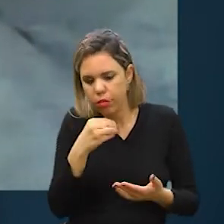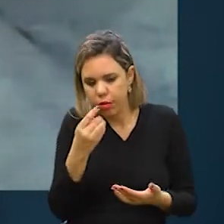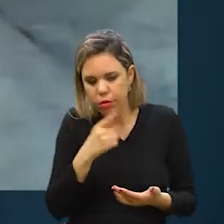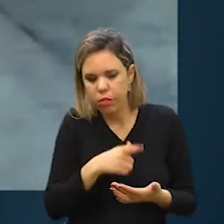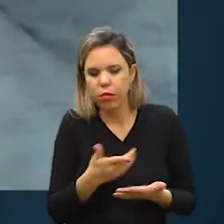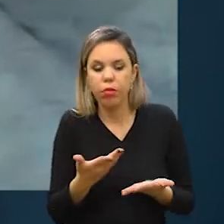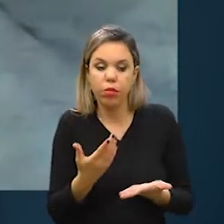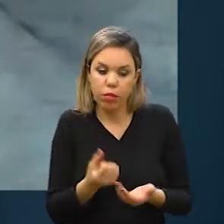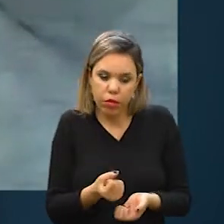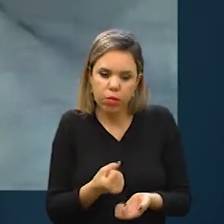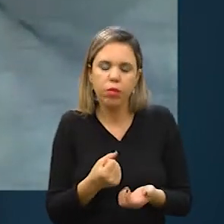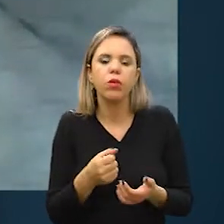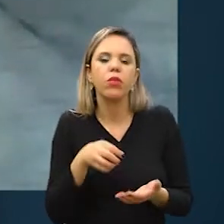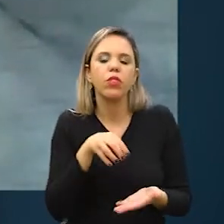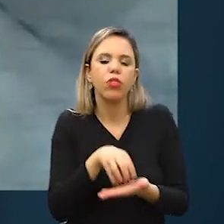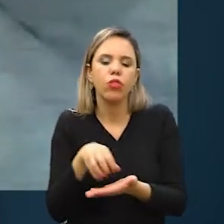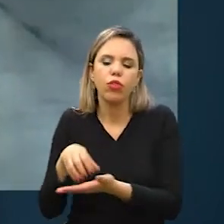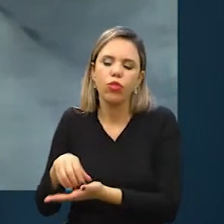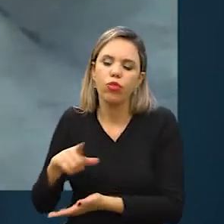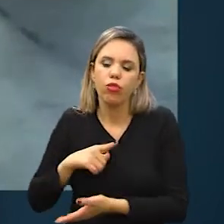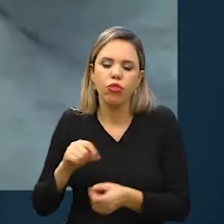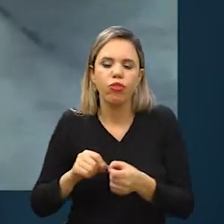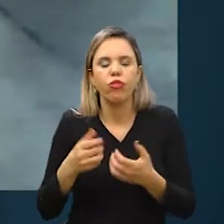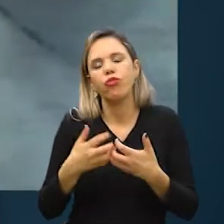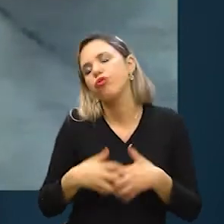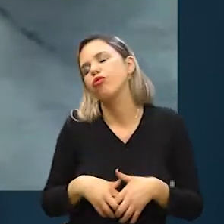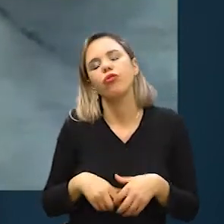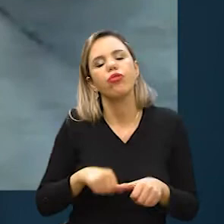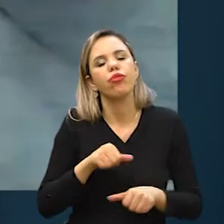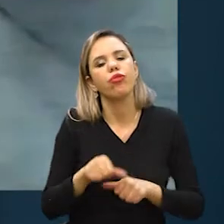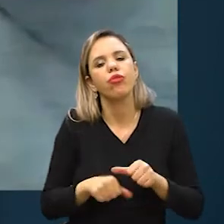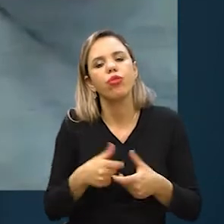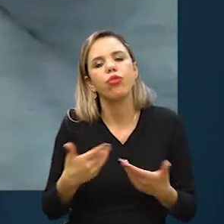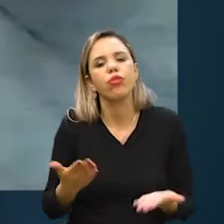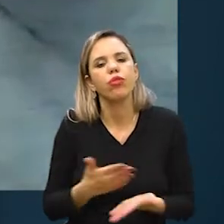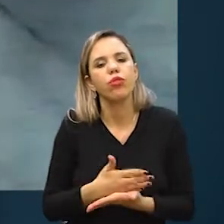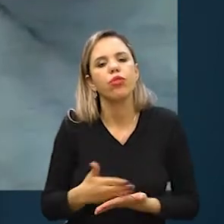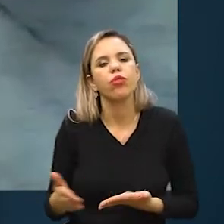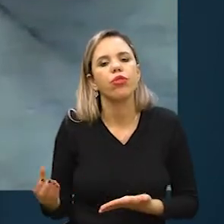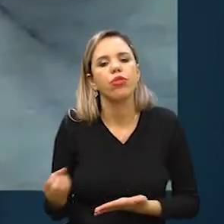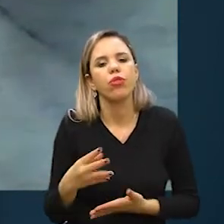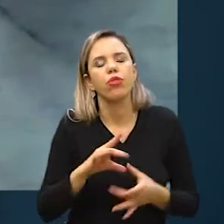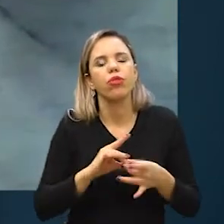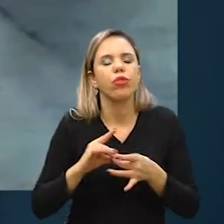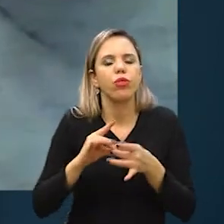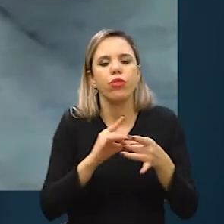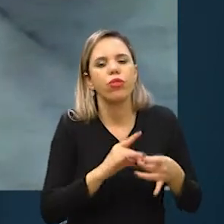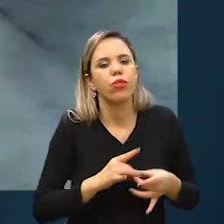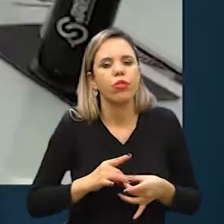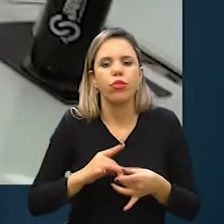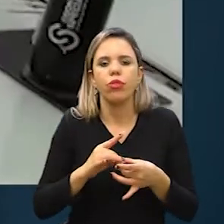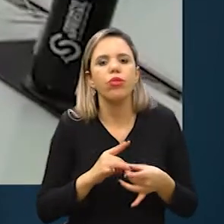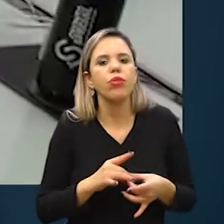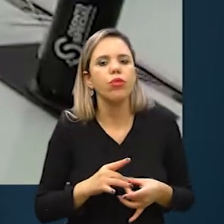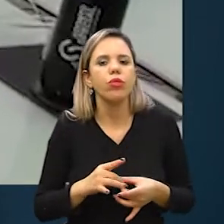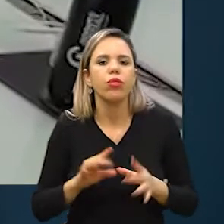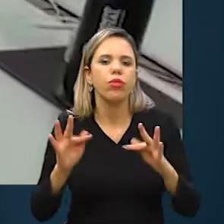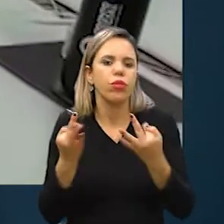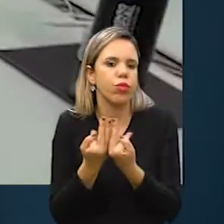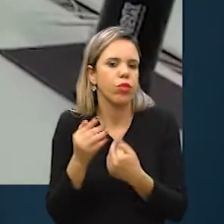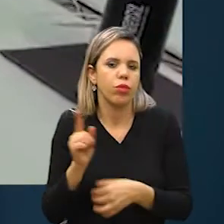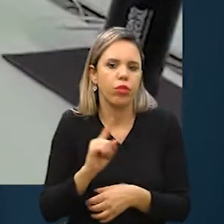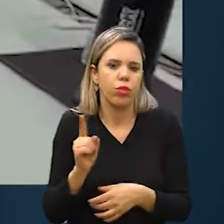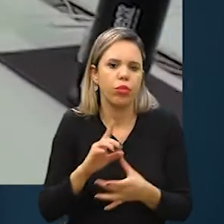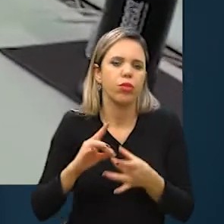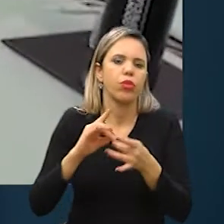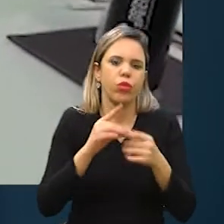em dizer para ele quais são os departamentos que ele tinha que mexer. E foi assim que começou a nossa união, não união